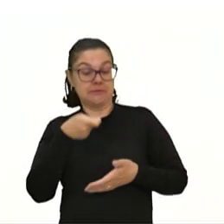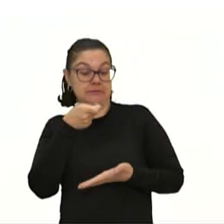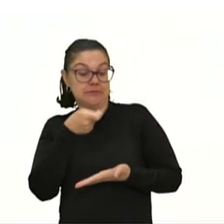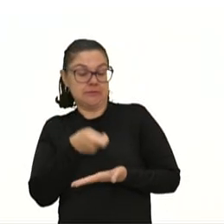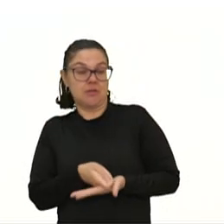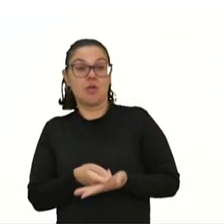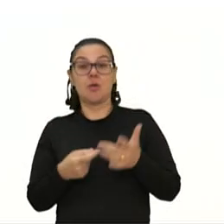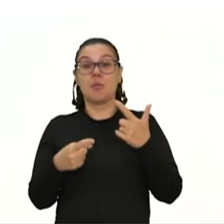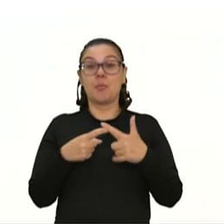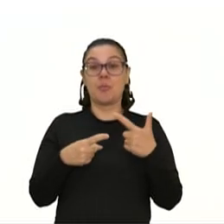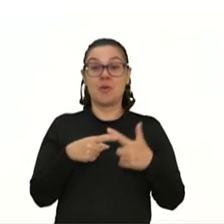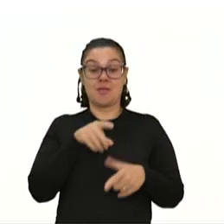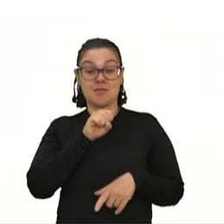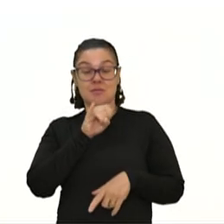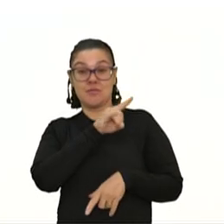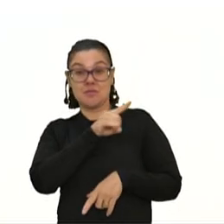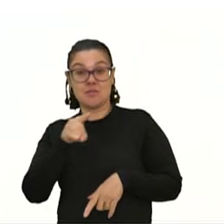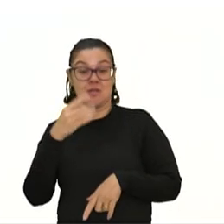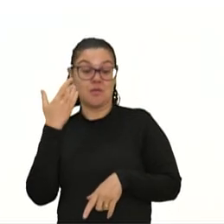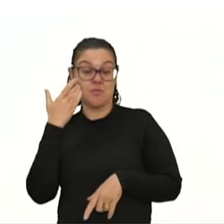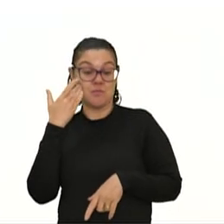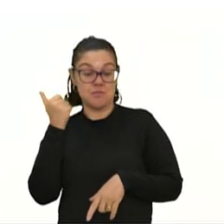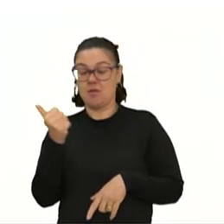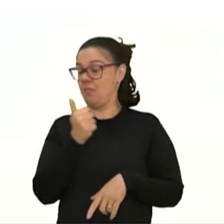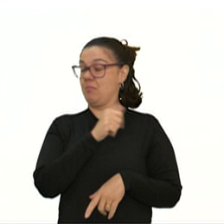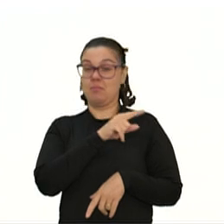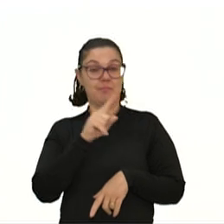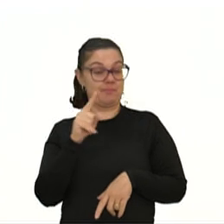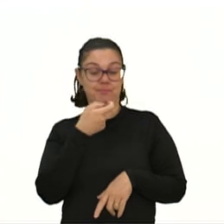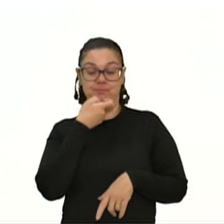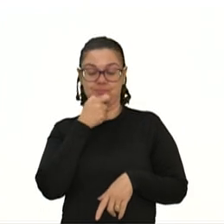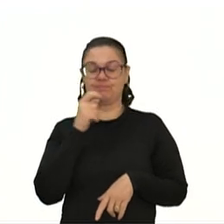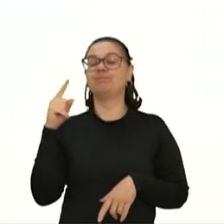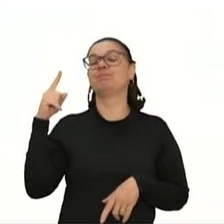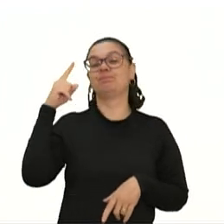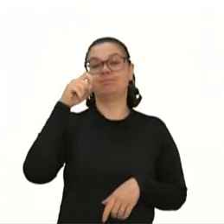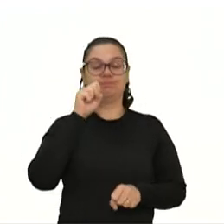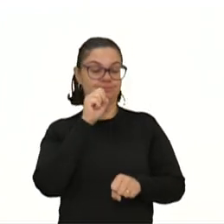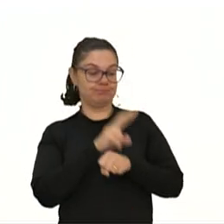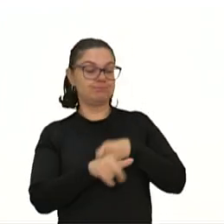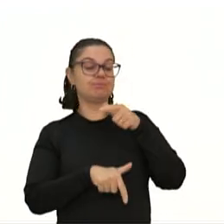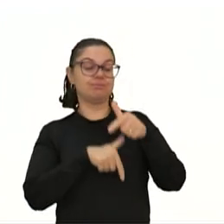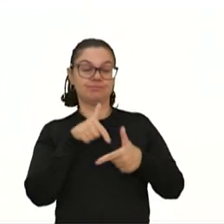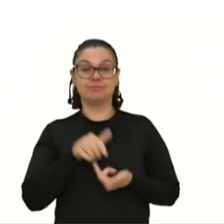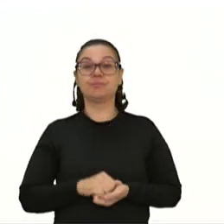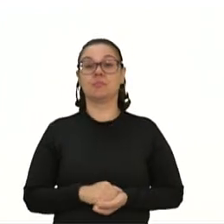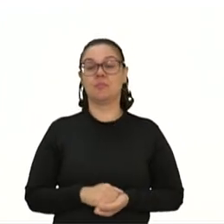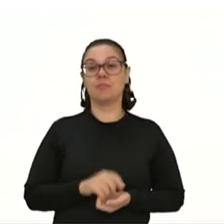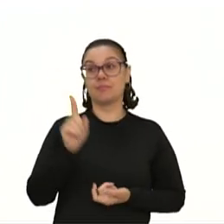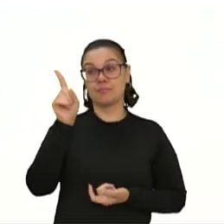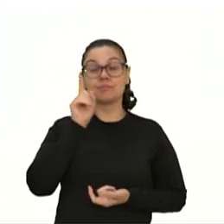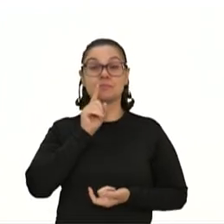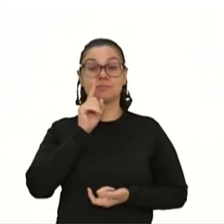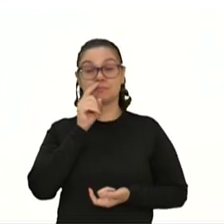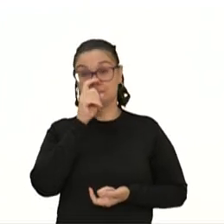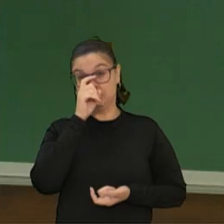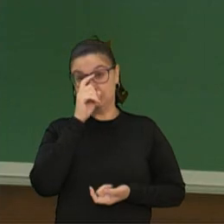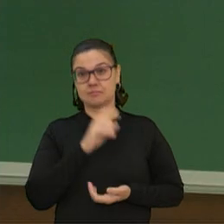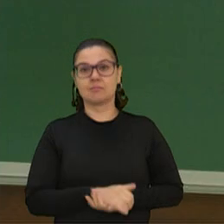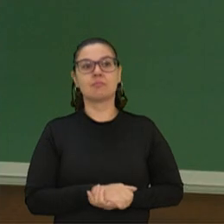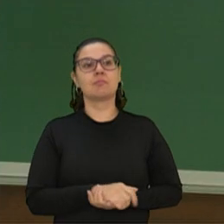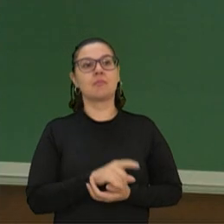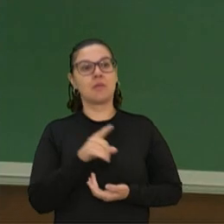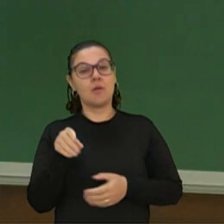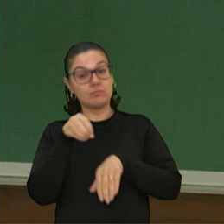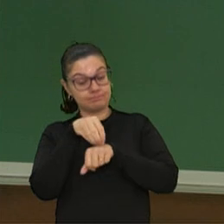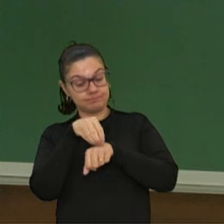to, porque se você não tiver um bom inglês, dificilmente você vai conseguir um trabalho lá nos Estados Unidos. Então,